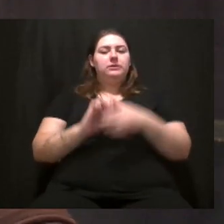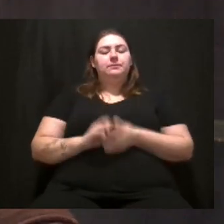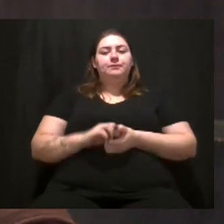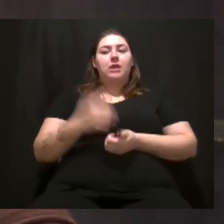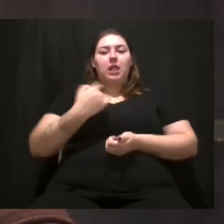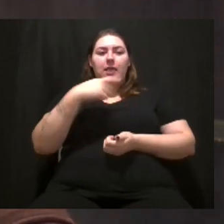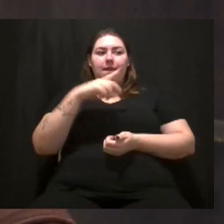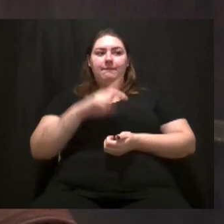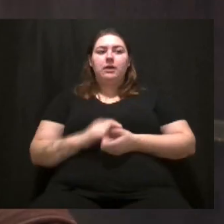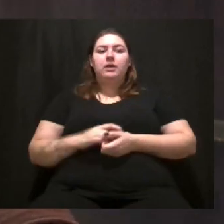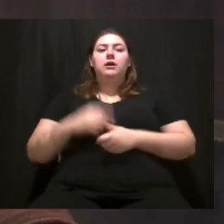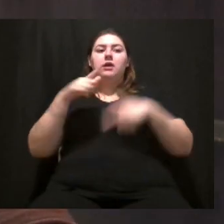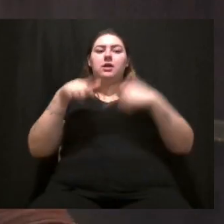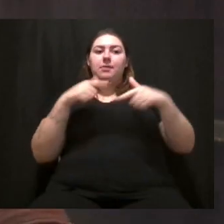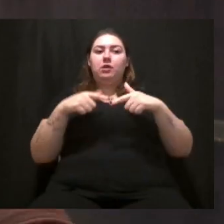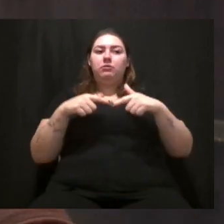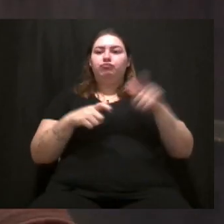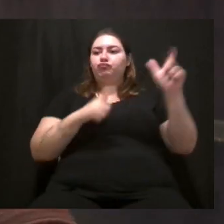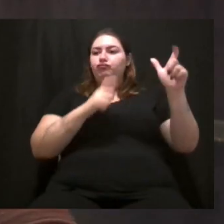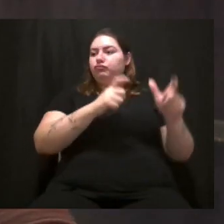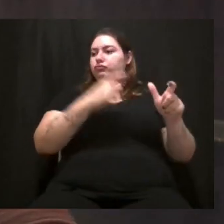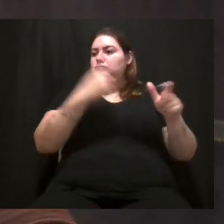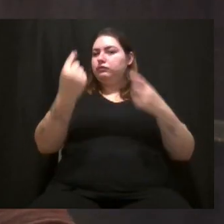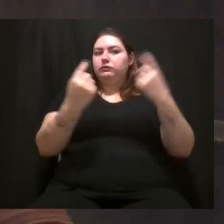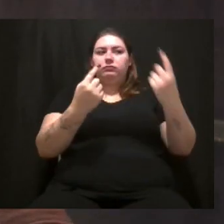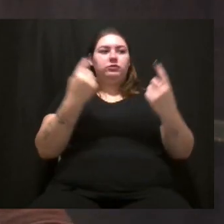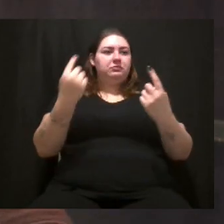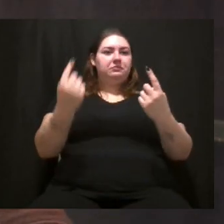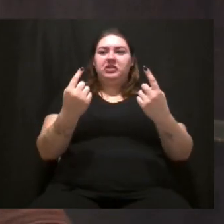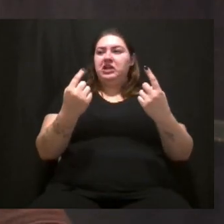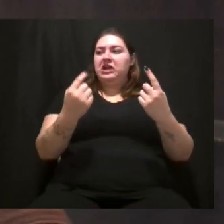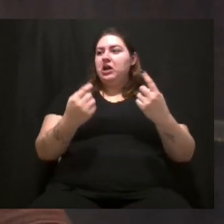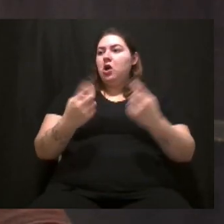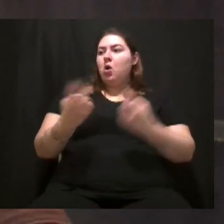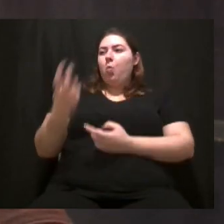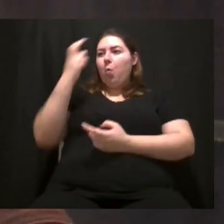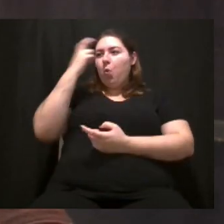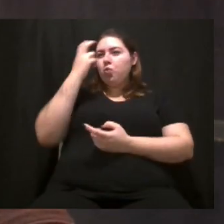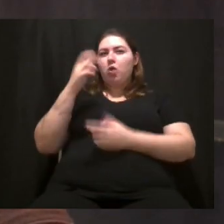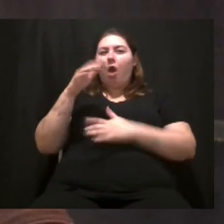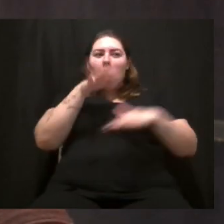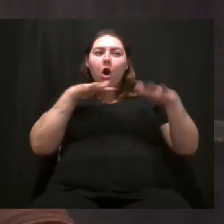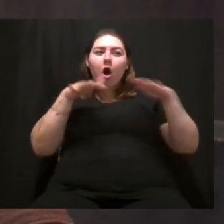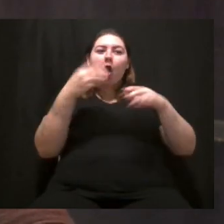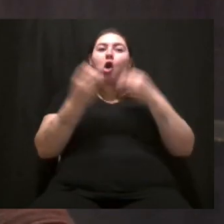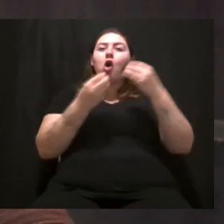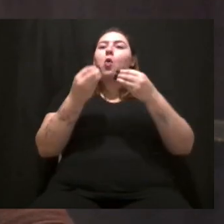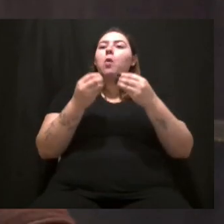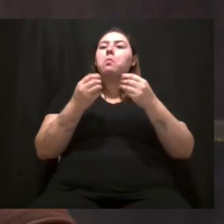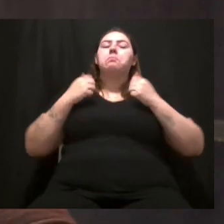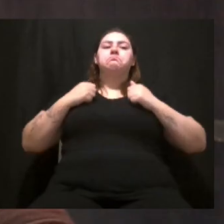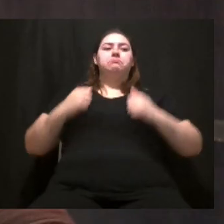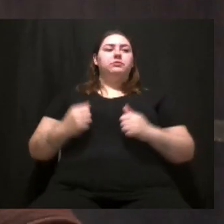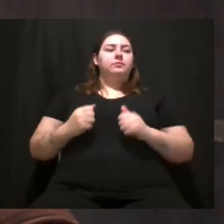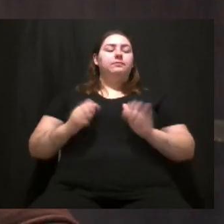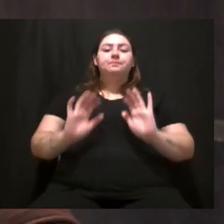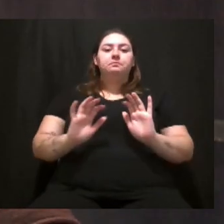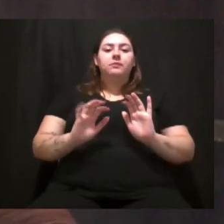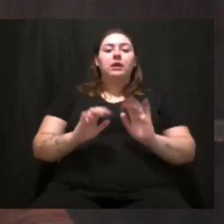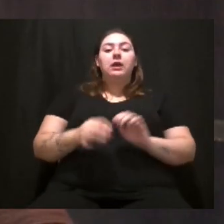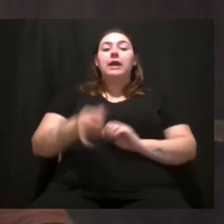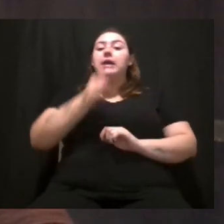empresa tem sua cultura, né, organizacional, como que as pessoas são lá dentro. Então hoje a gente tem escolas, por exemplo, que são